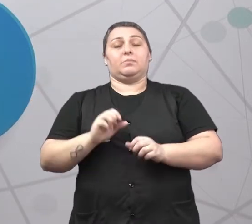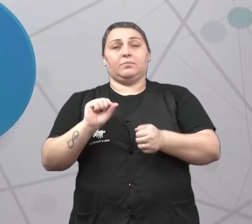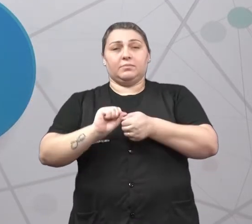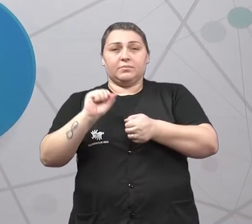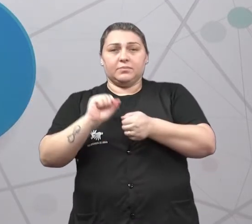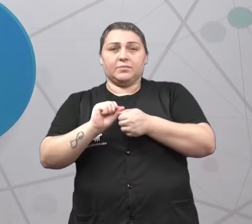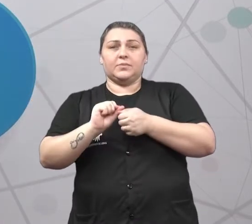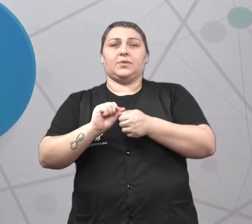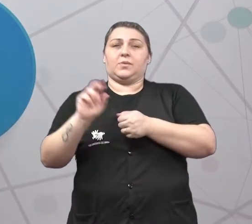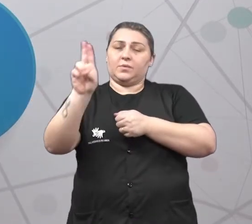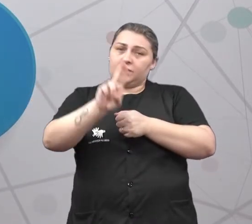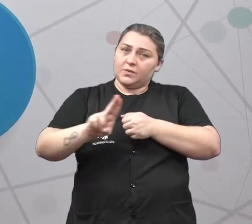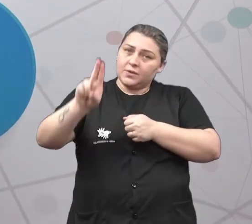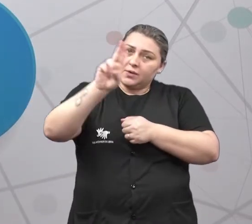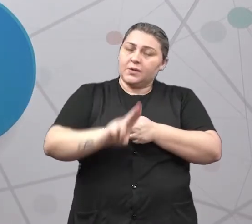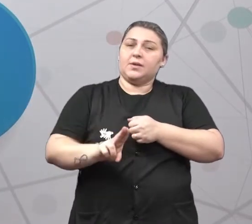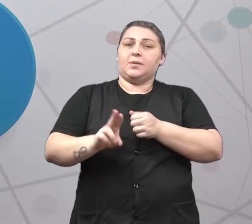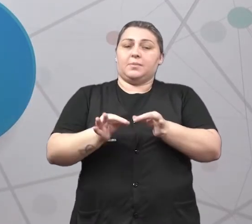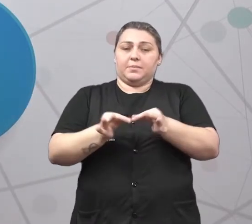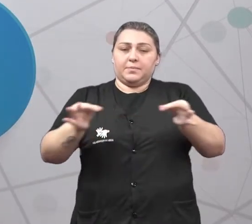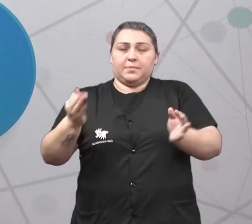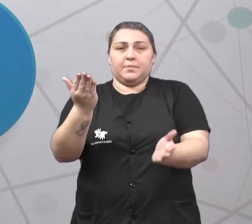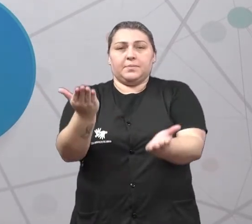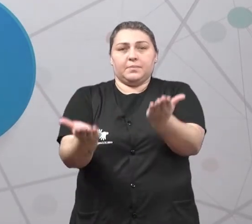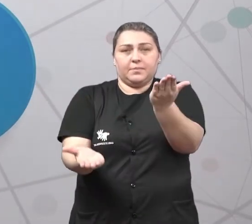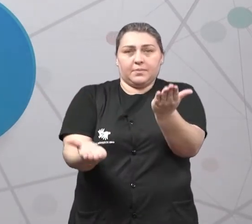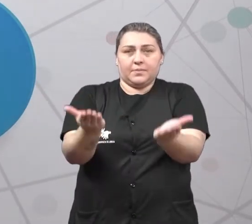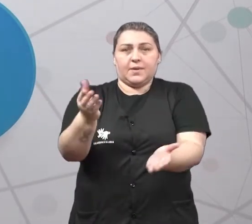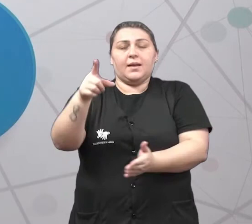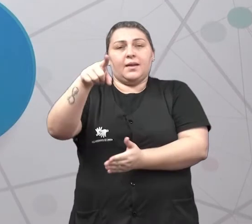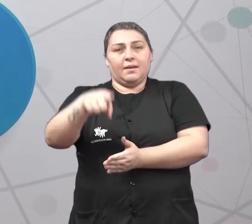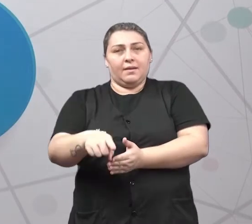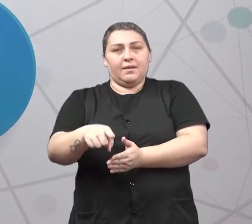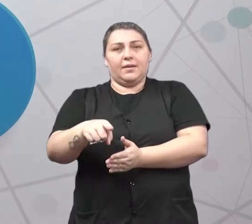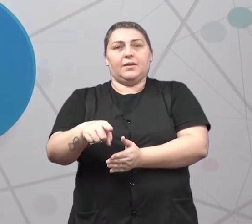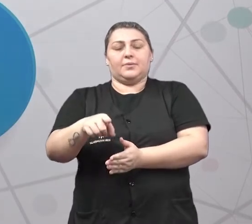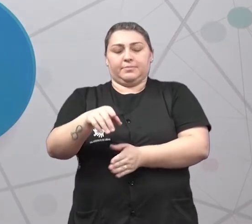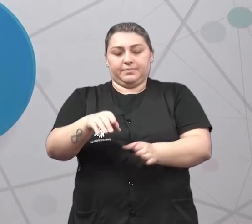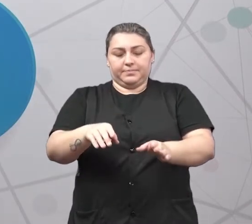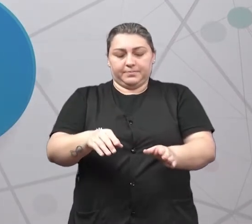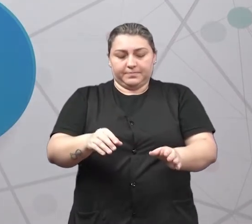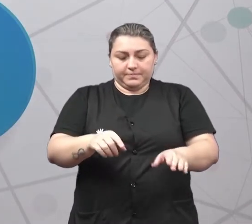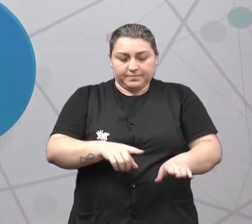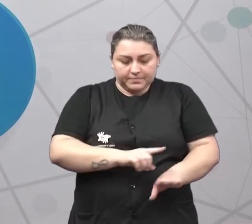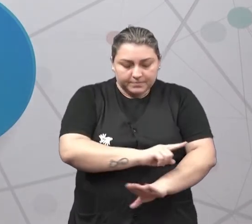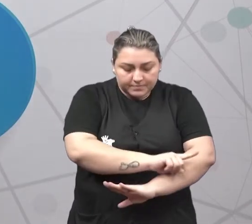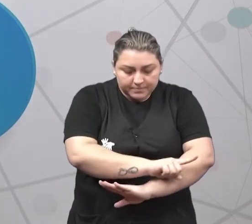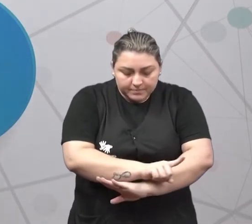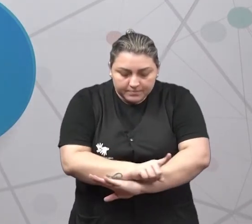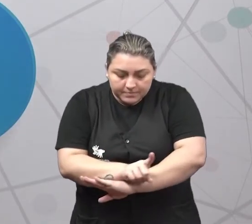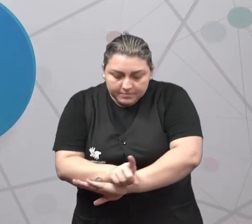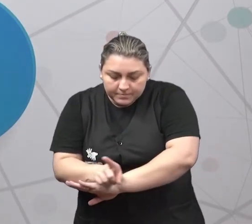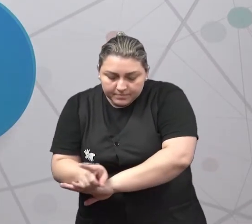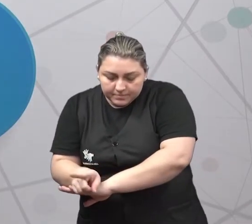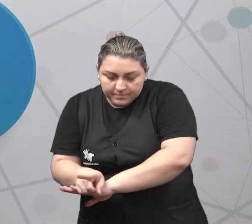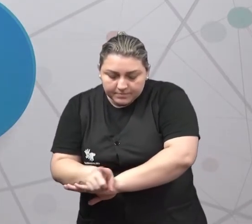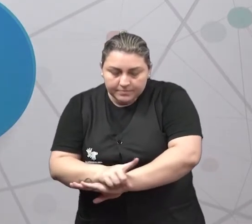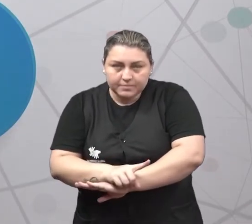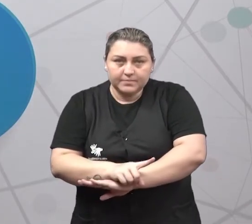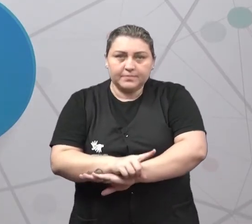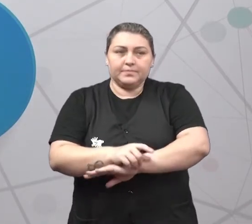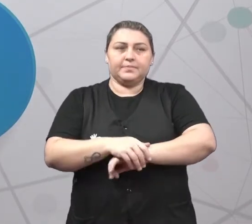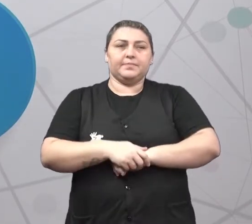nós utilizamos para medir massa é a balança. É essa daqui, ó. A